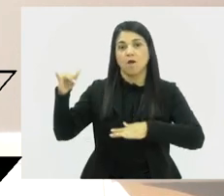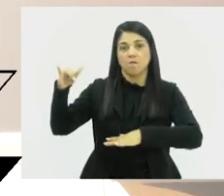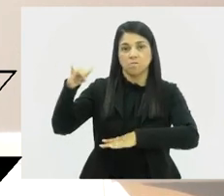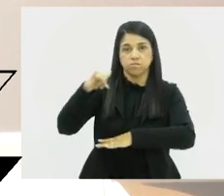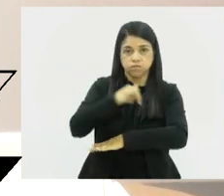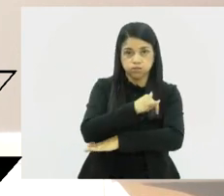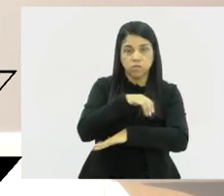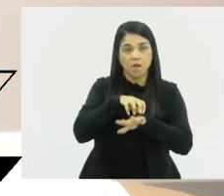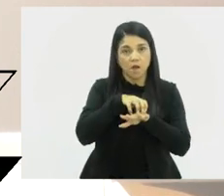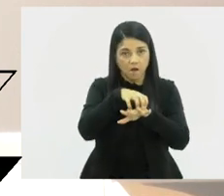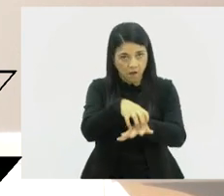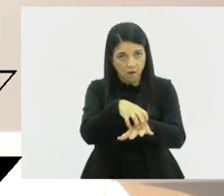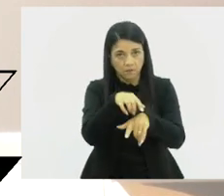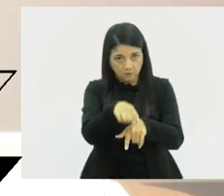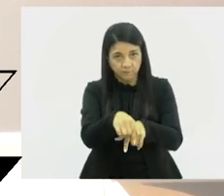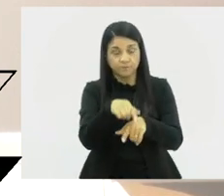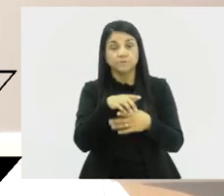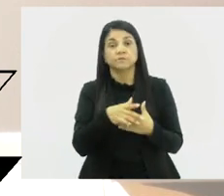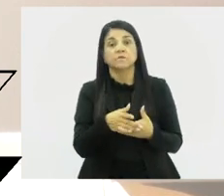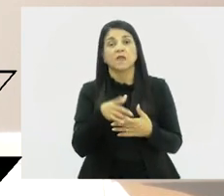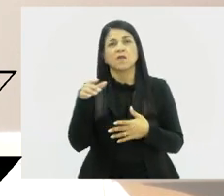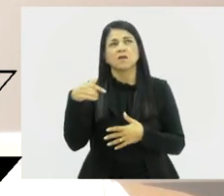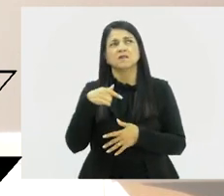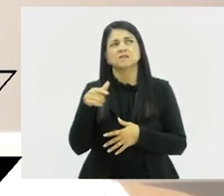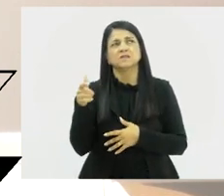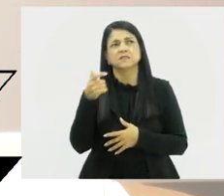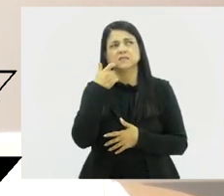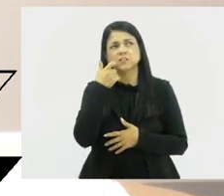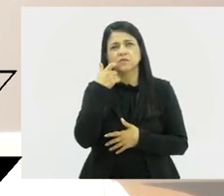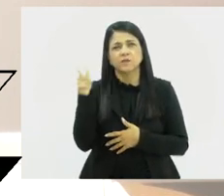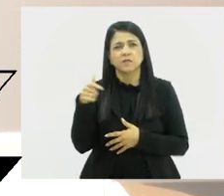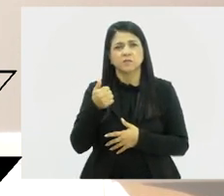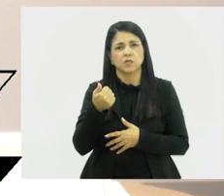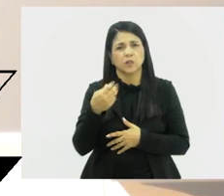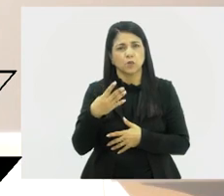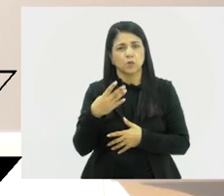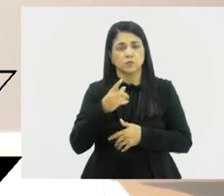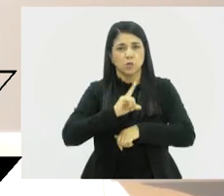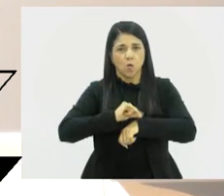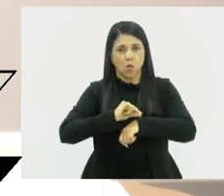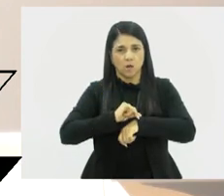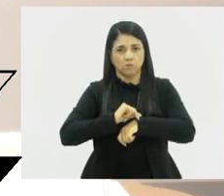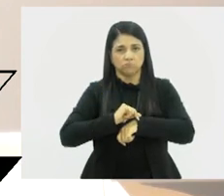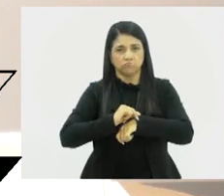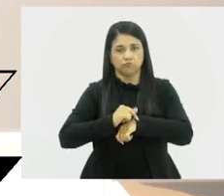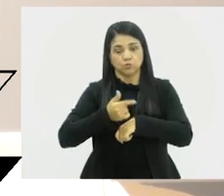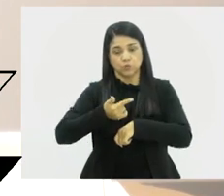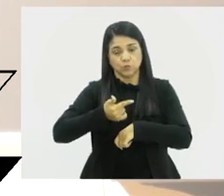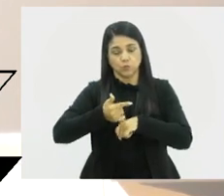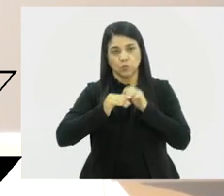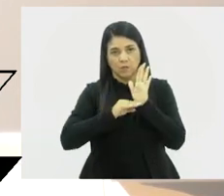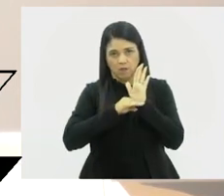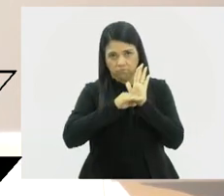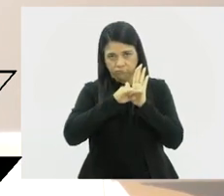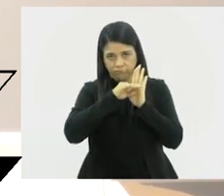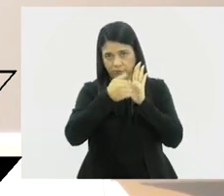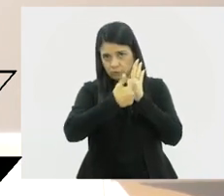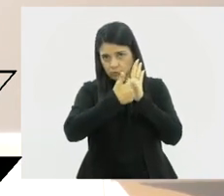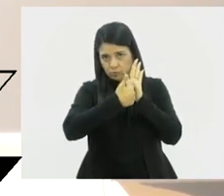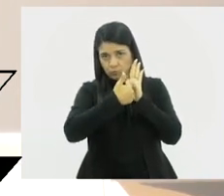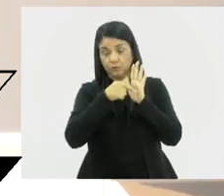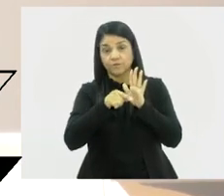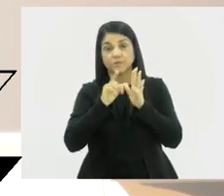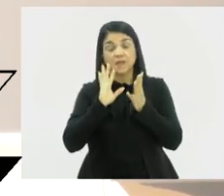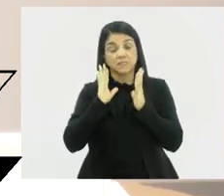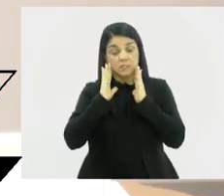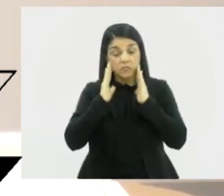nessa sexta-feira, agora às 14 horas, aqui no auditório do segundo andar. Mas essa é específica sobre a questão do